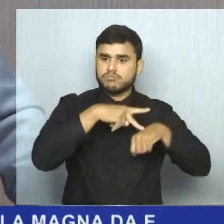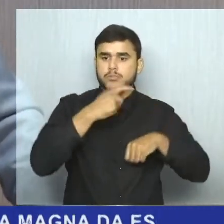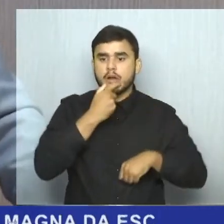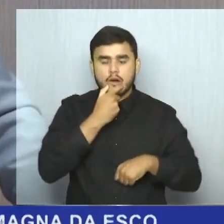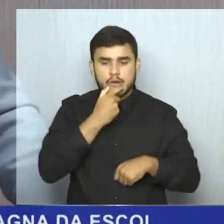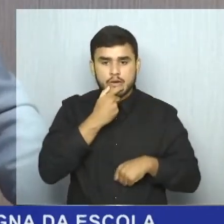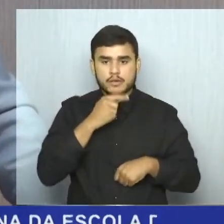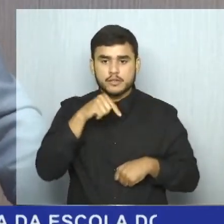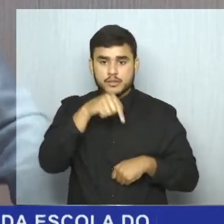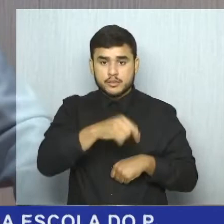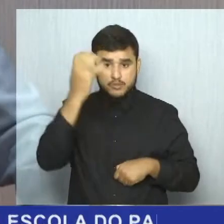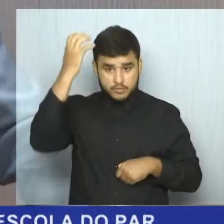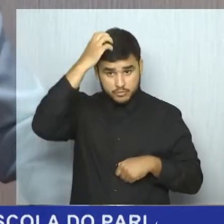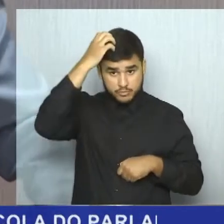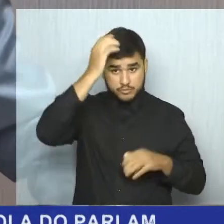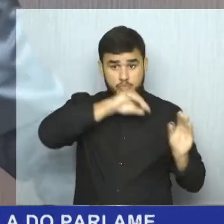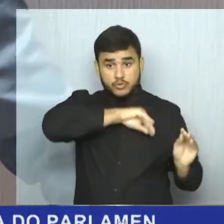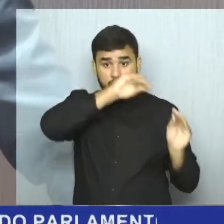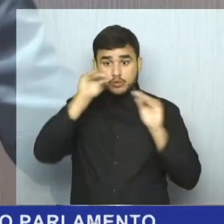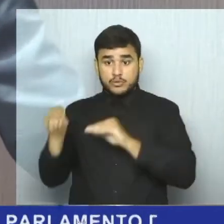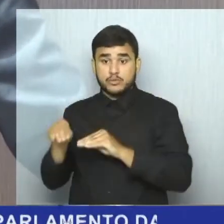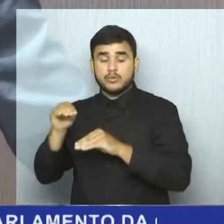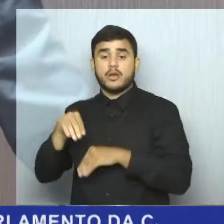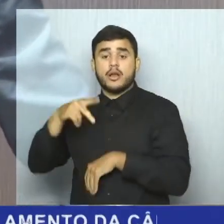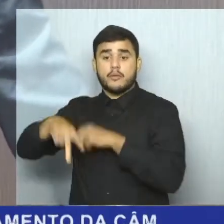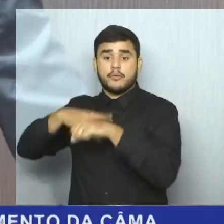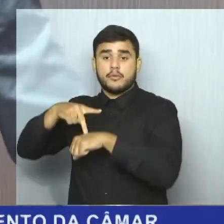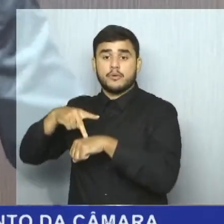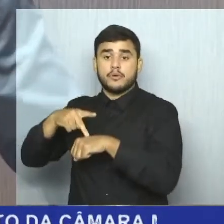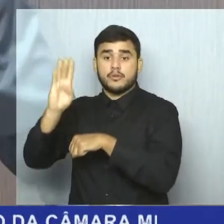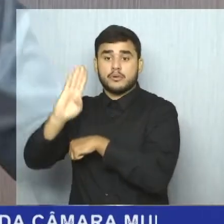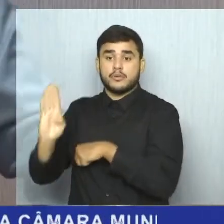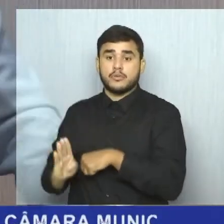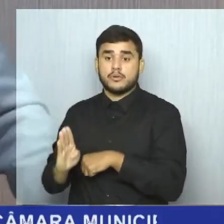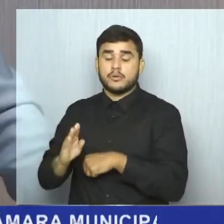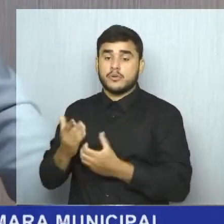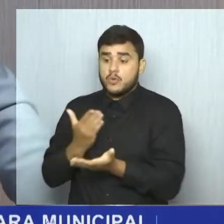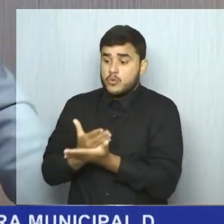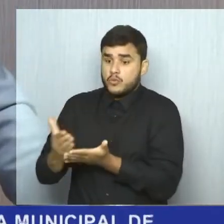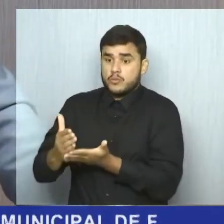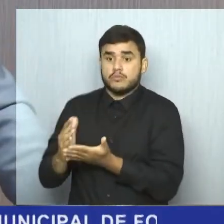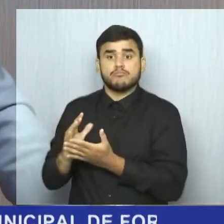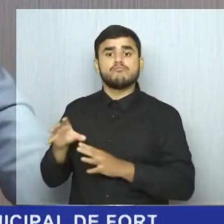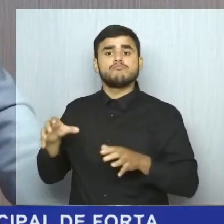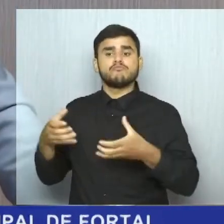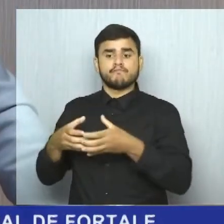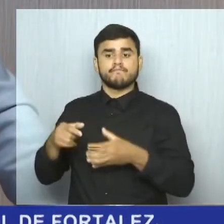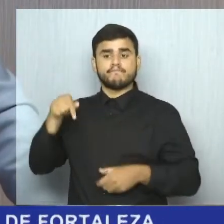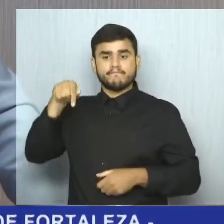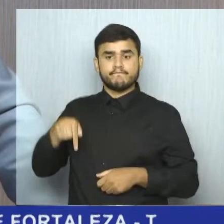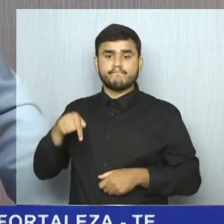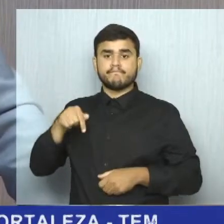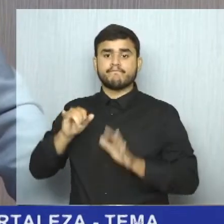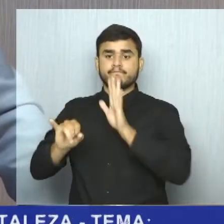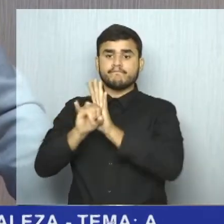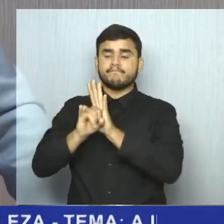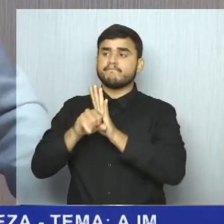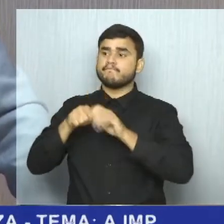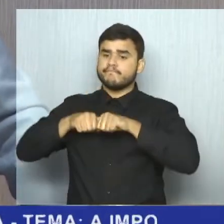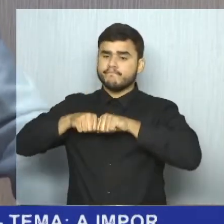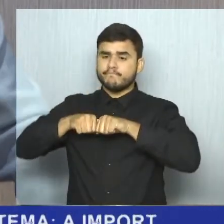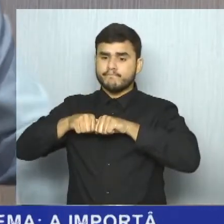sede do rei português para o Brasil, inaugura o movimento de afirmação da nossa identidade